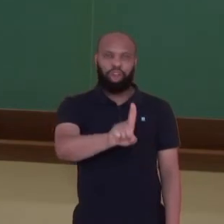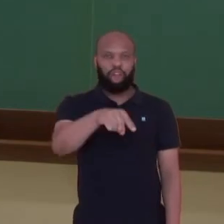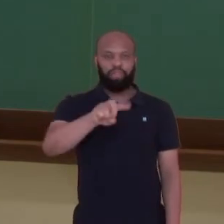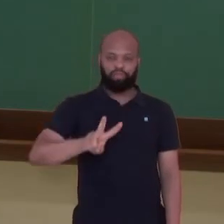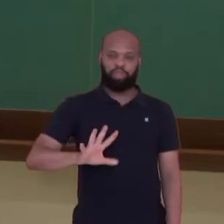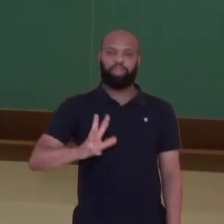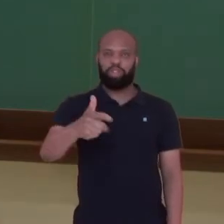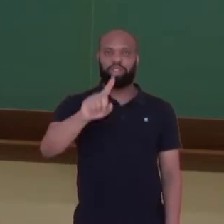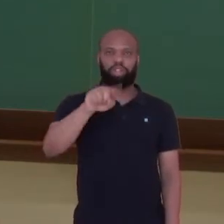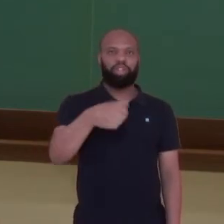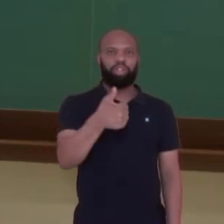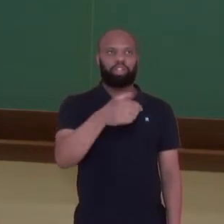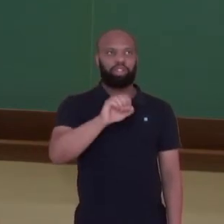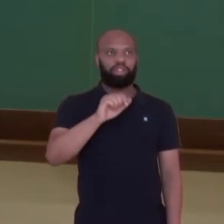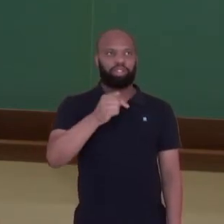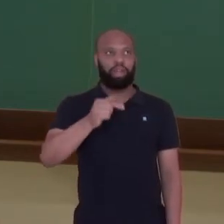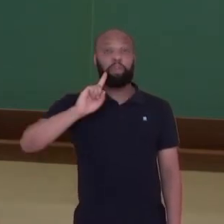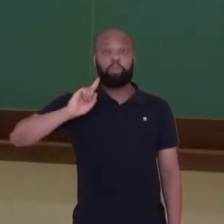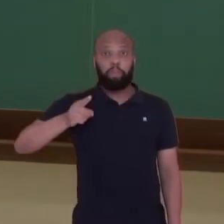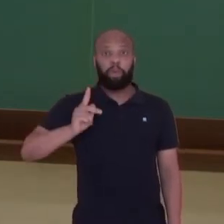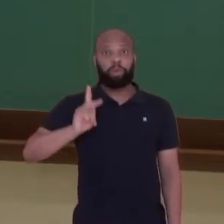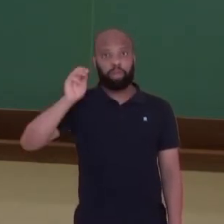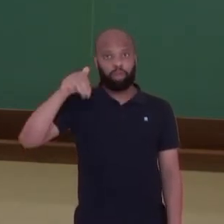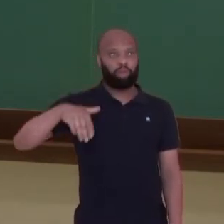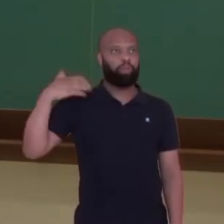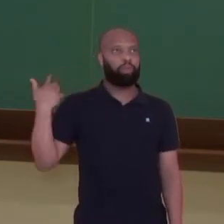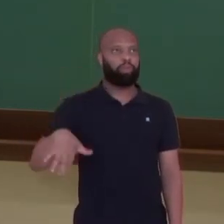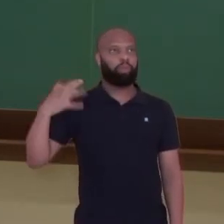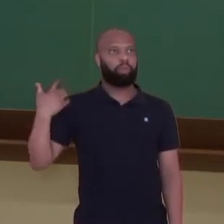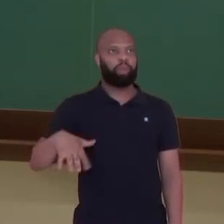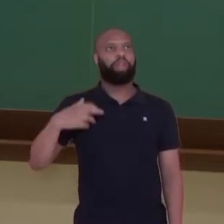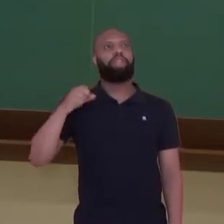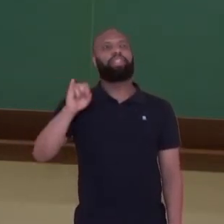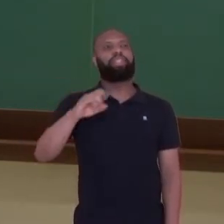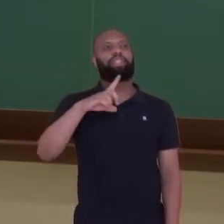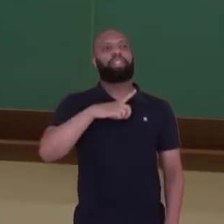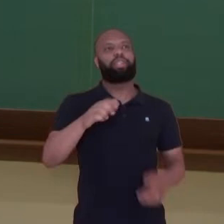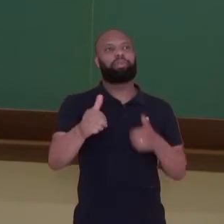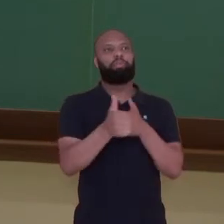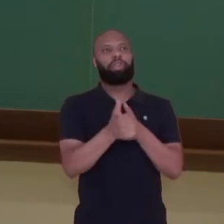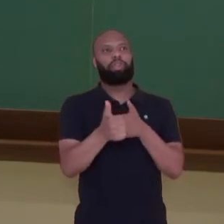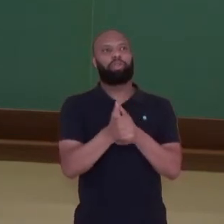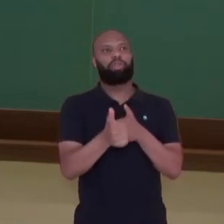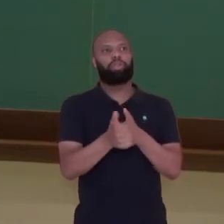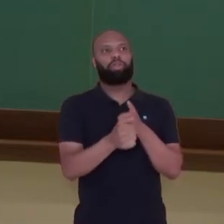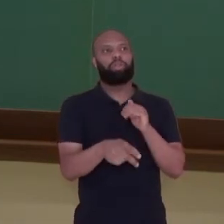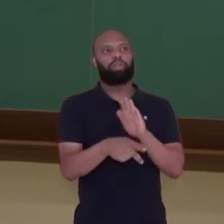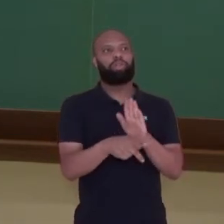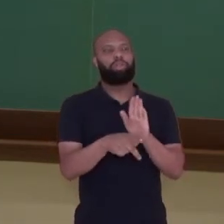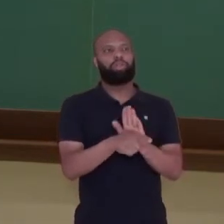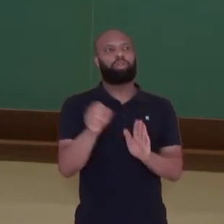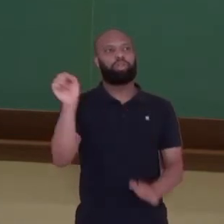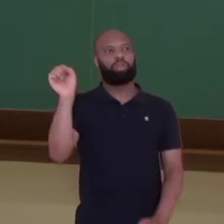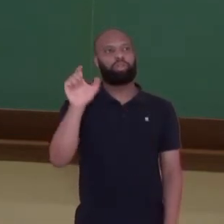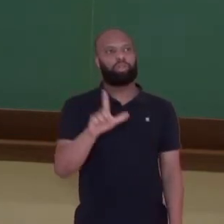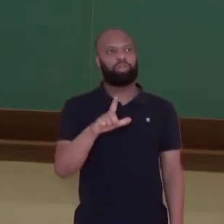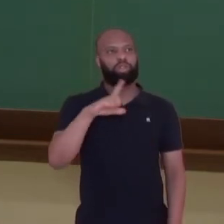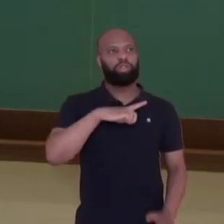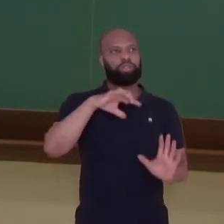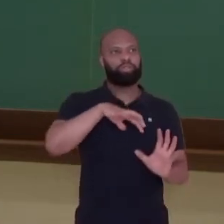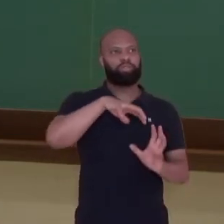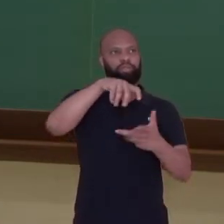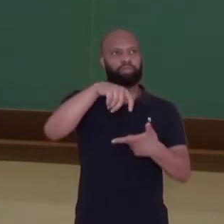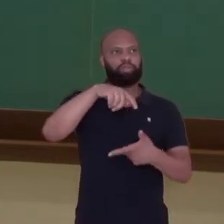de 107 mil quilômetros. Quanto mais próxima do Sol, a nossa